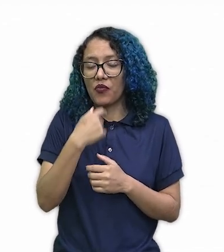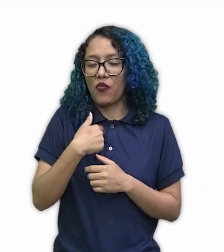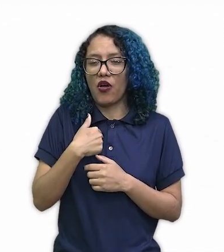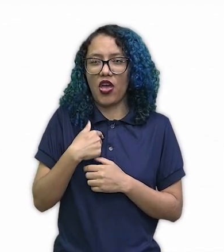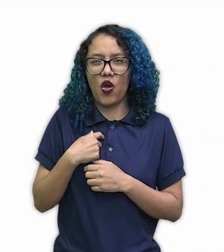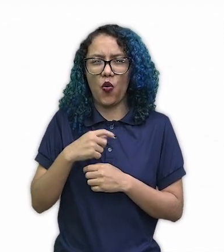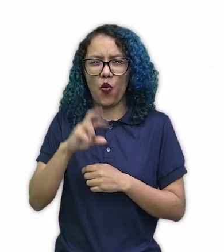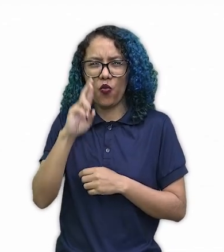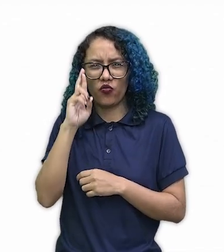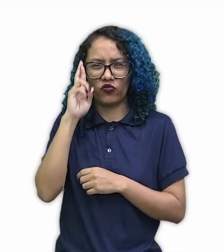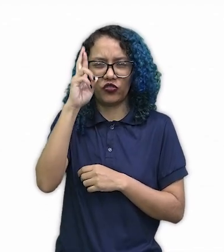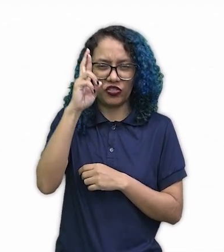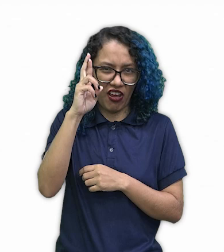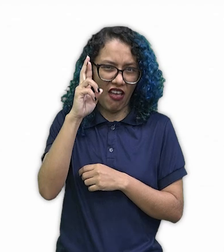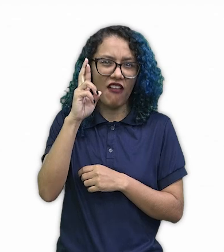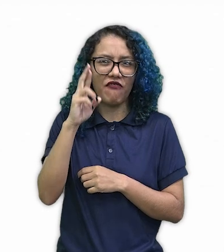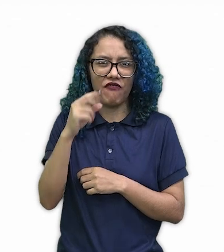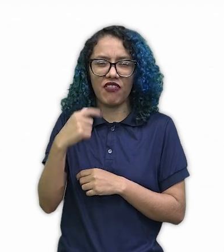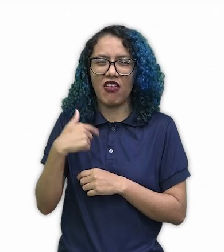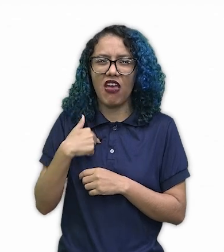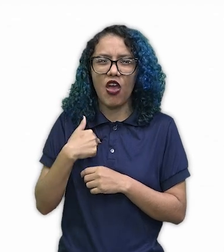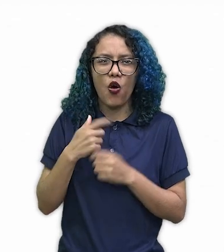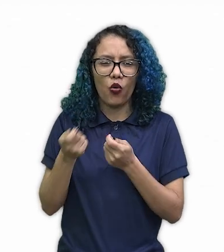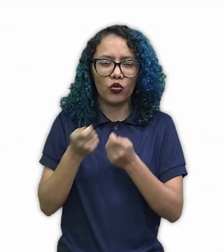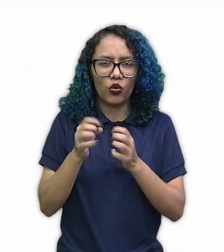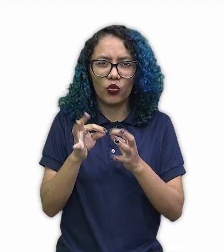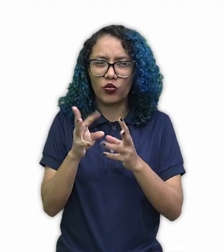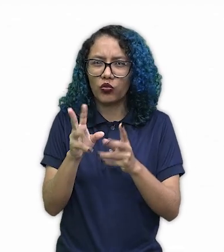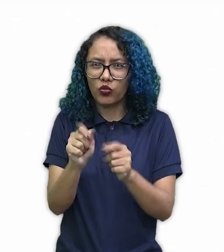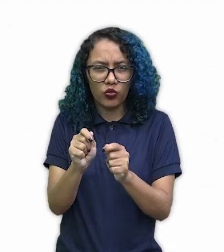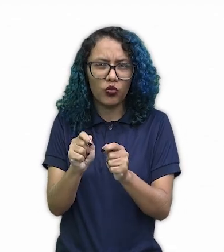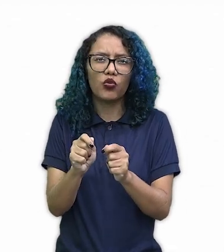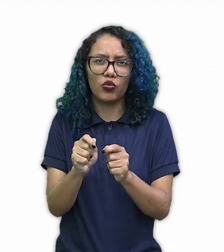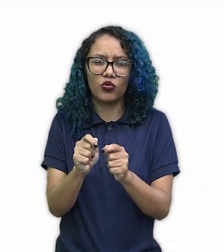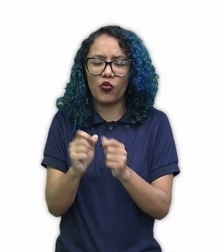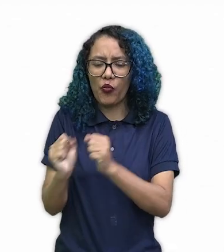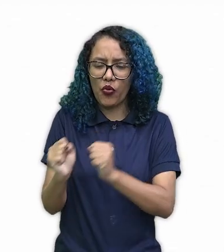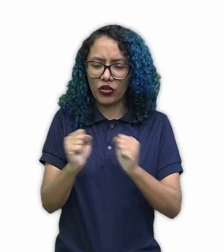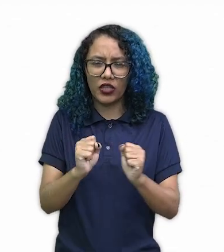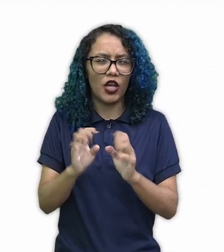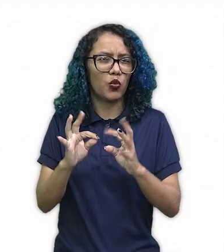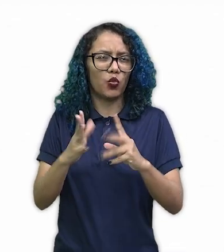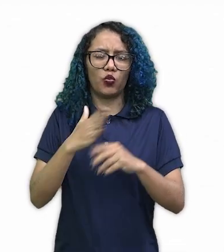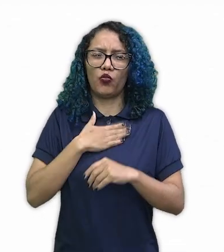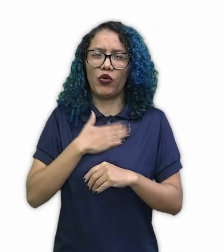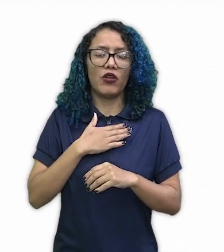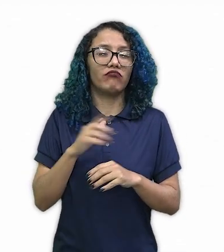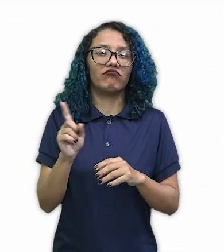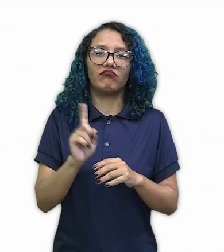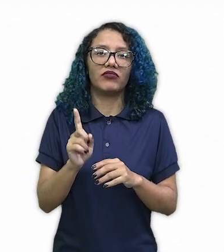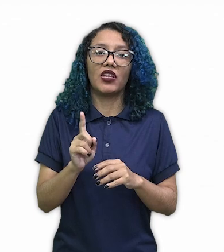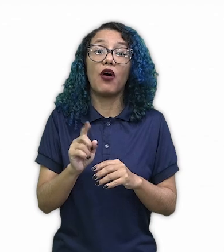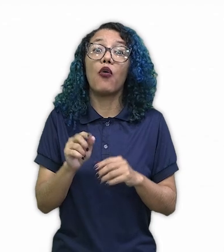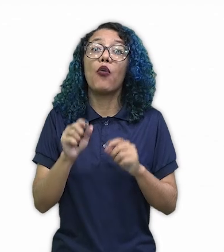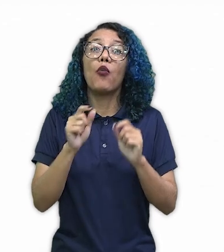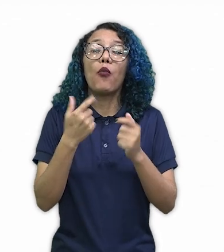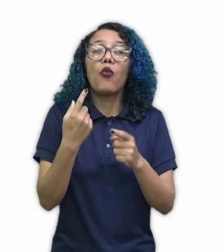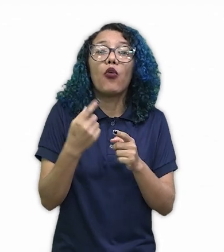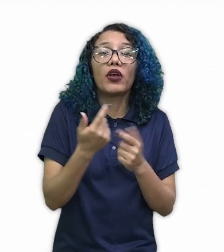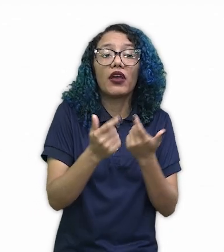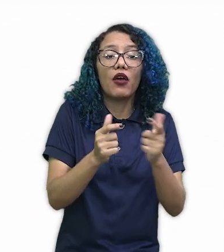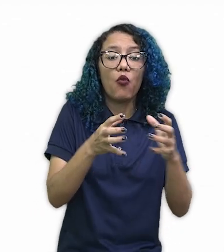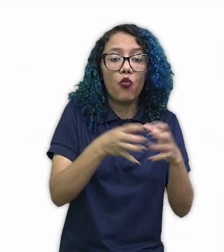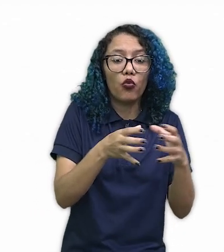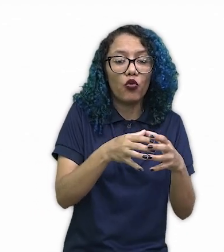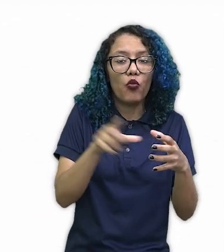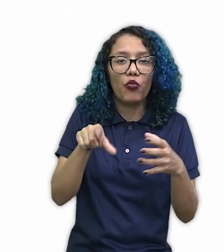dono daquele poder. Eu estou lá porque eu fui colocado naquele poder. E existe uma relação.